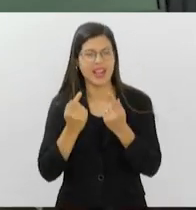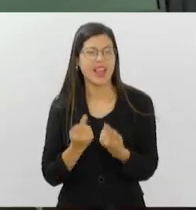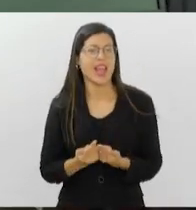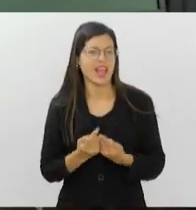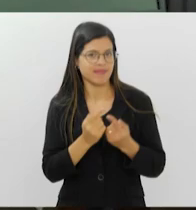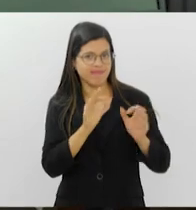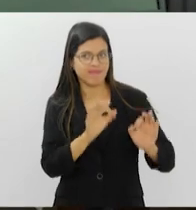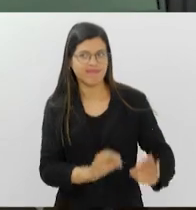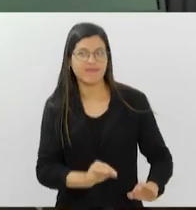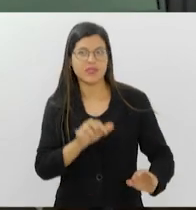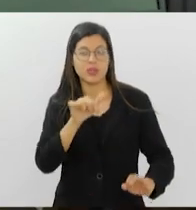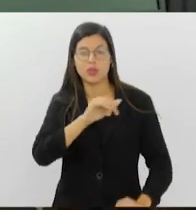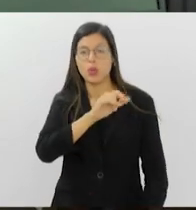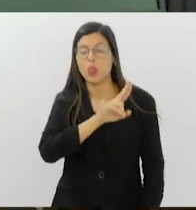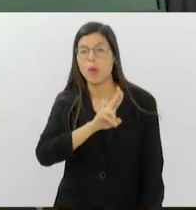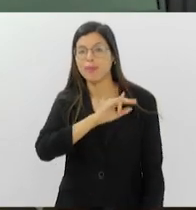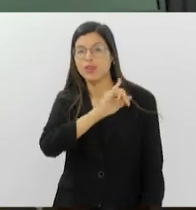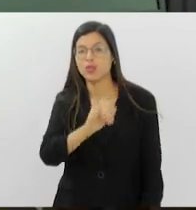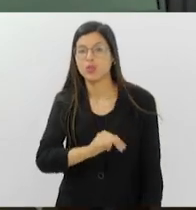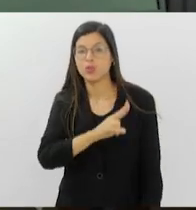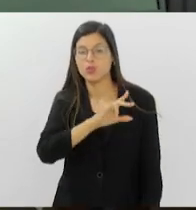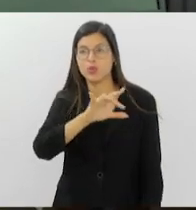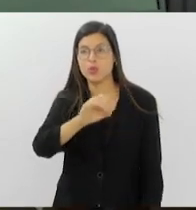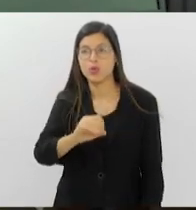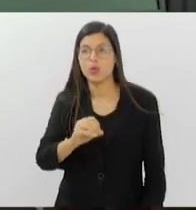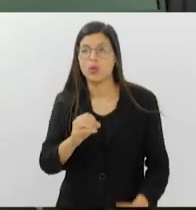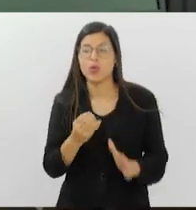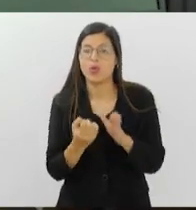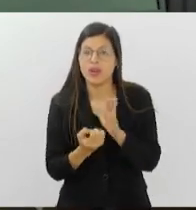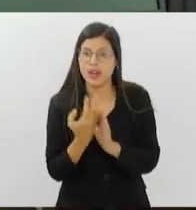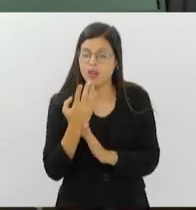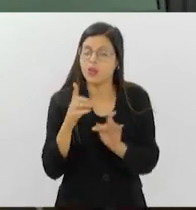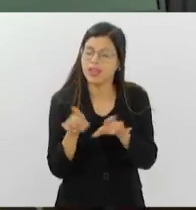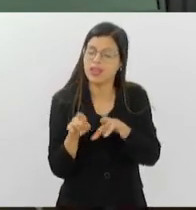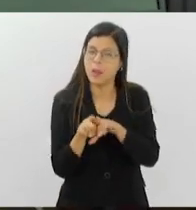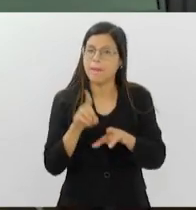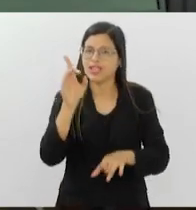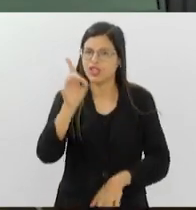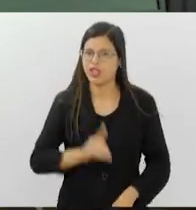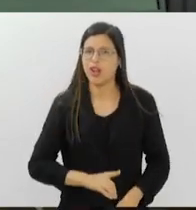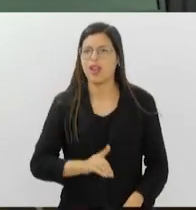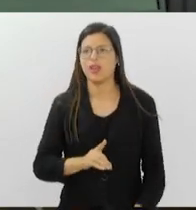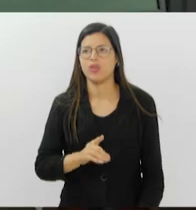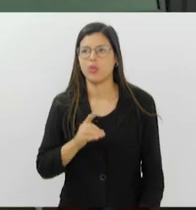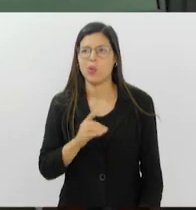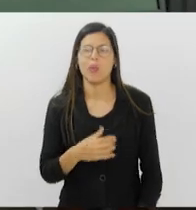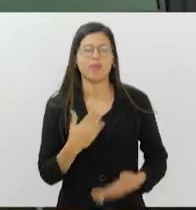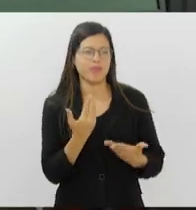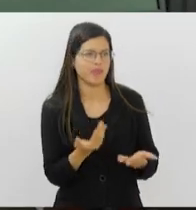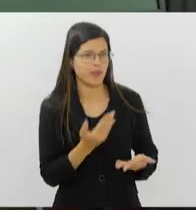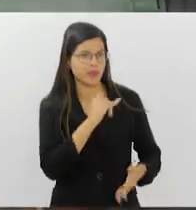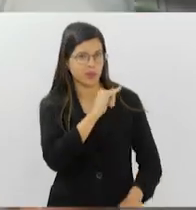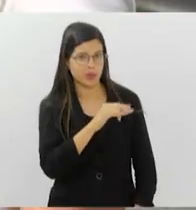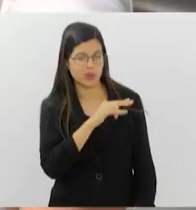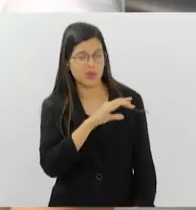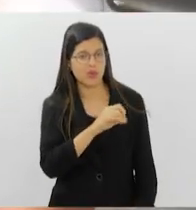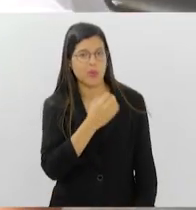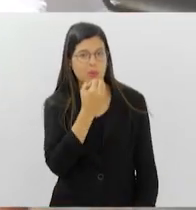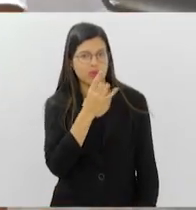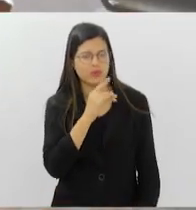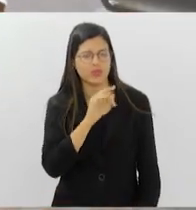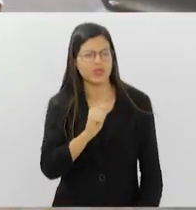o Júlio ludemir que é um dos fundadores e é o diretor da Flup Jú Bom dia e o que motivou a criação da